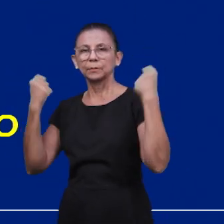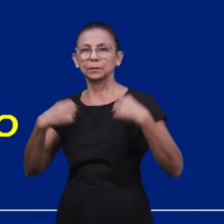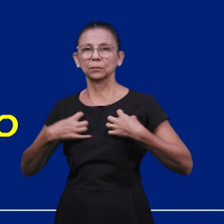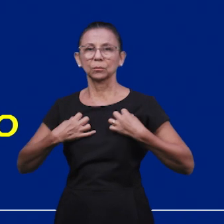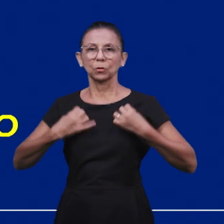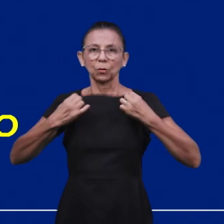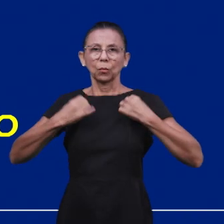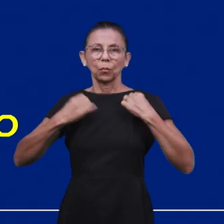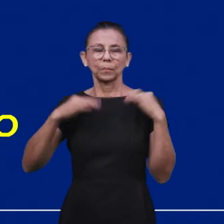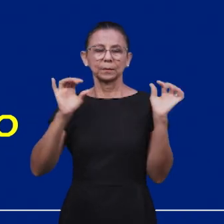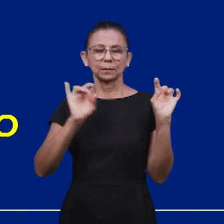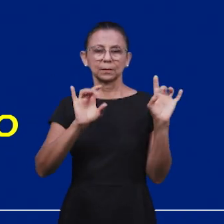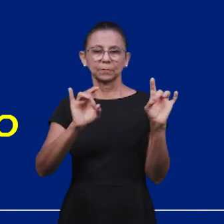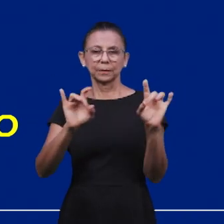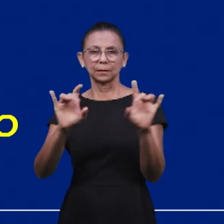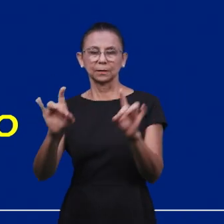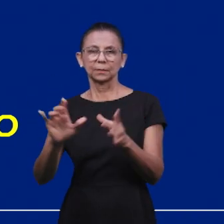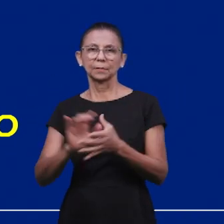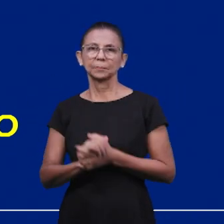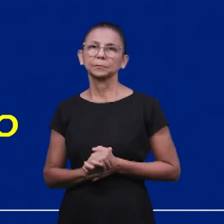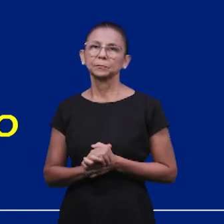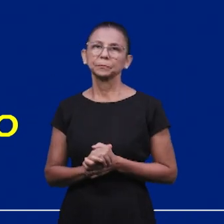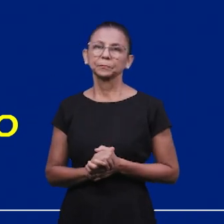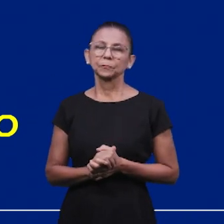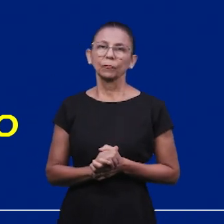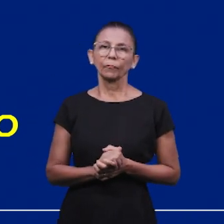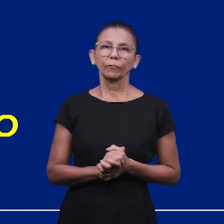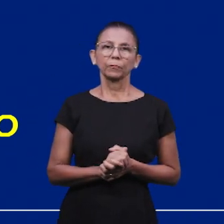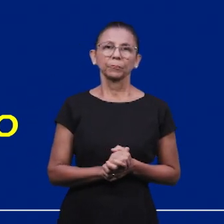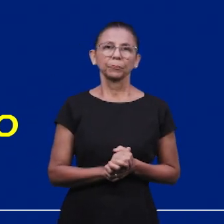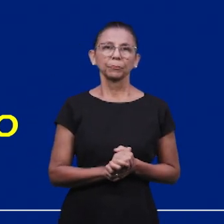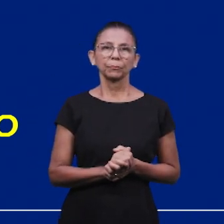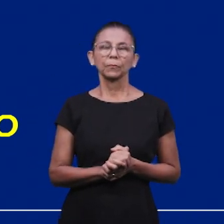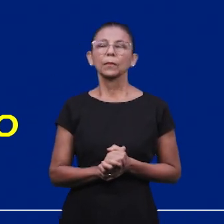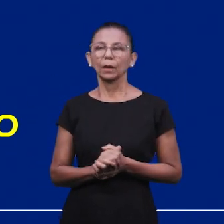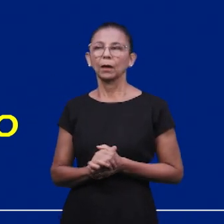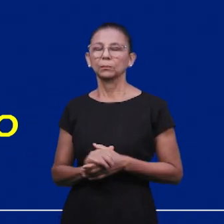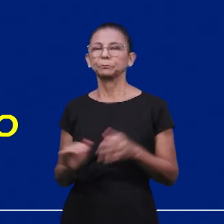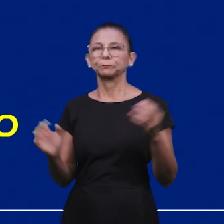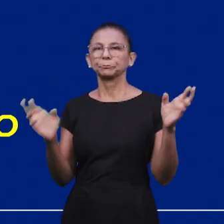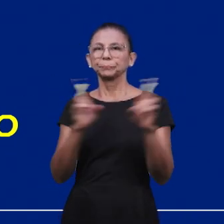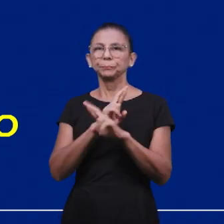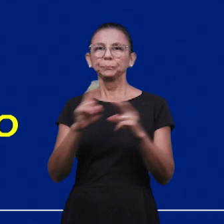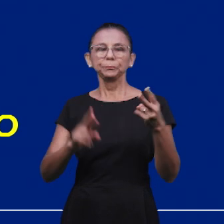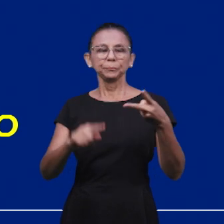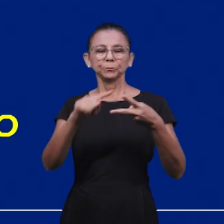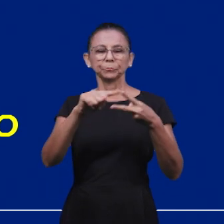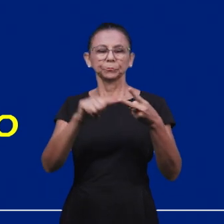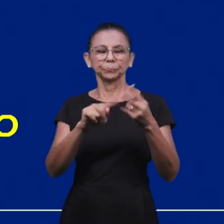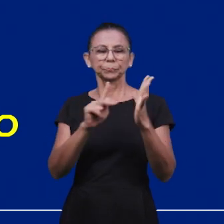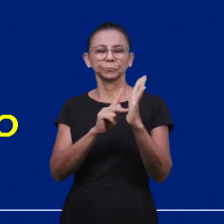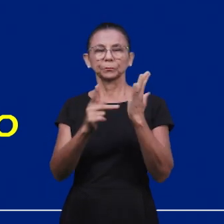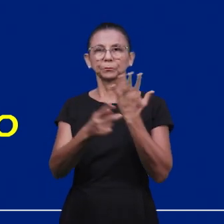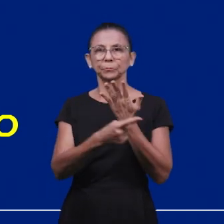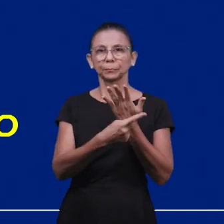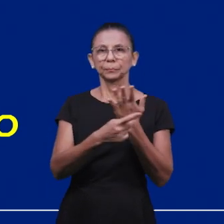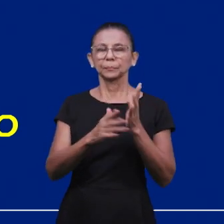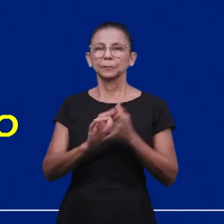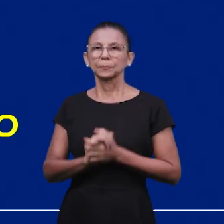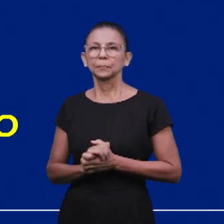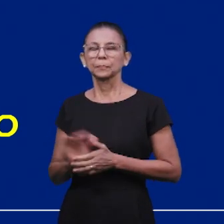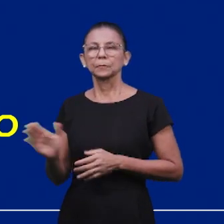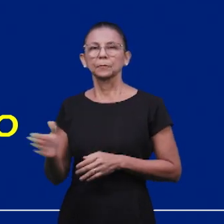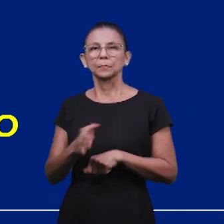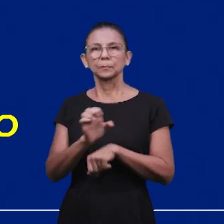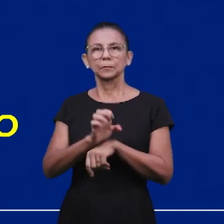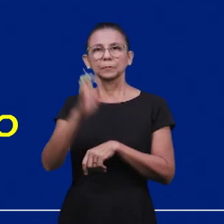convidados precisavam ter vestes nupciais. Ele faz uma associação com as duas parábolas. Porque na pergunta consta isso, né? Consta fazer isso, a